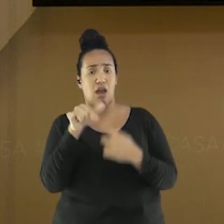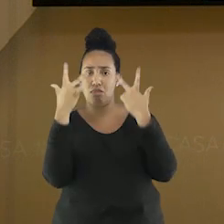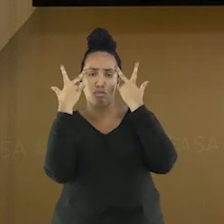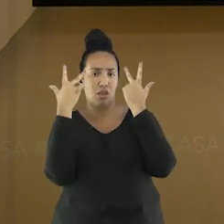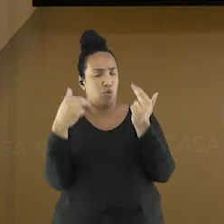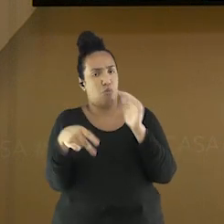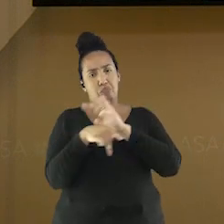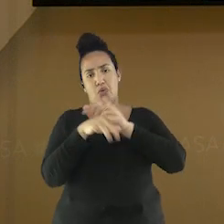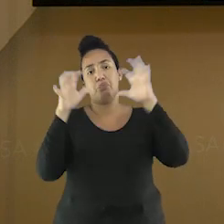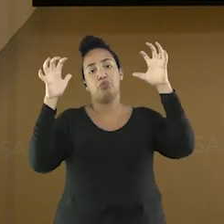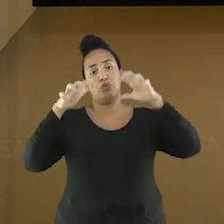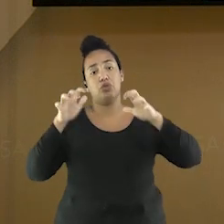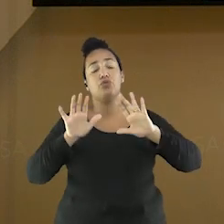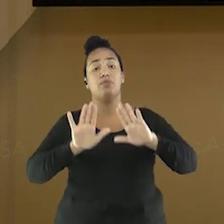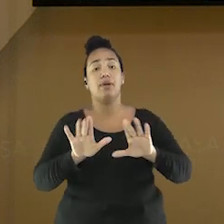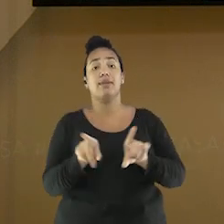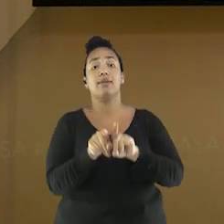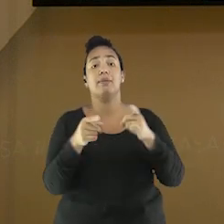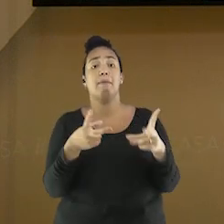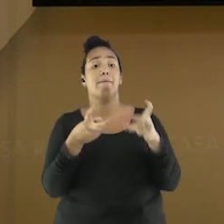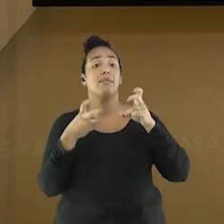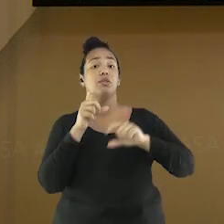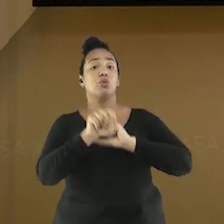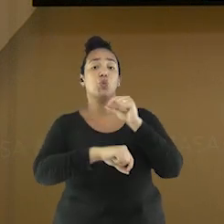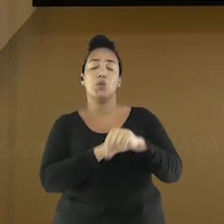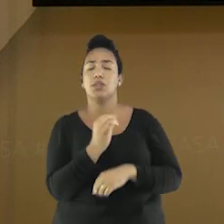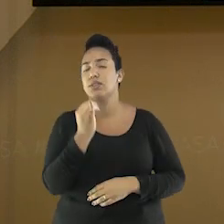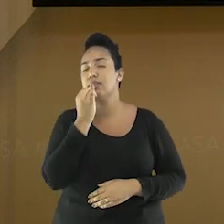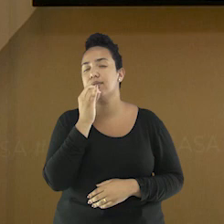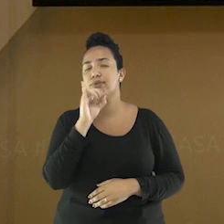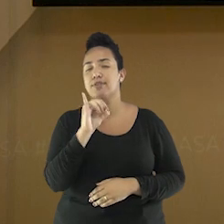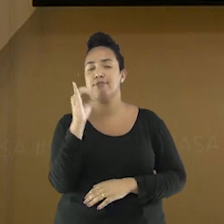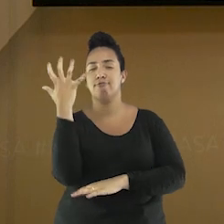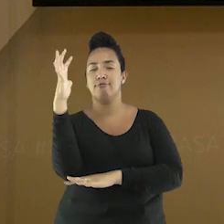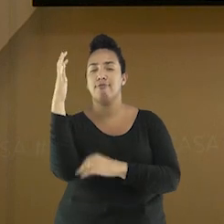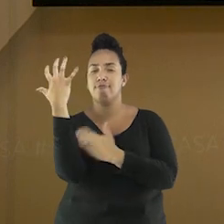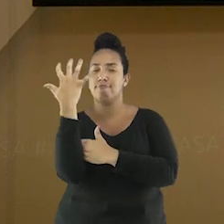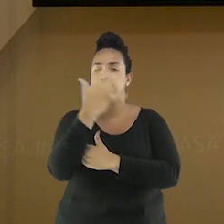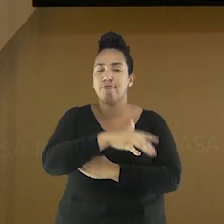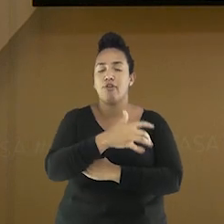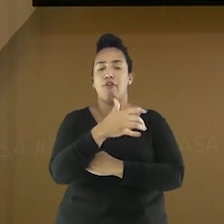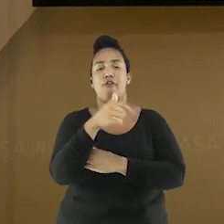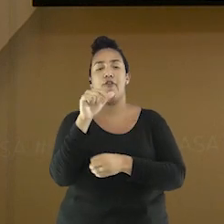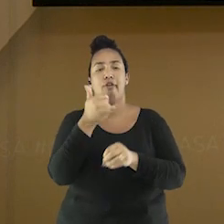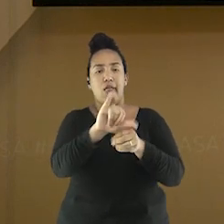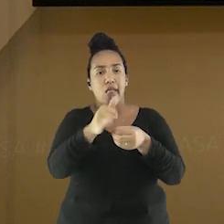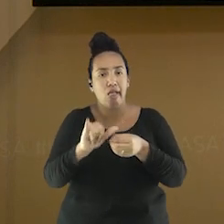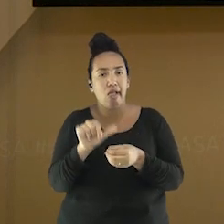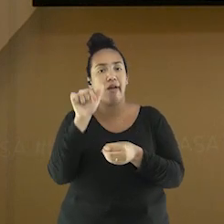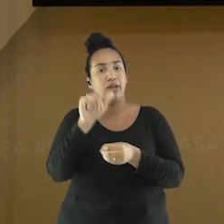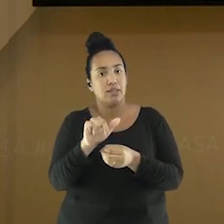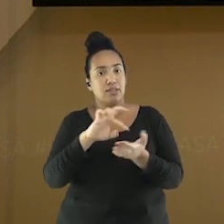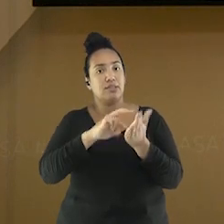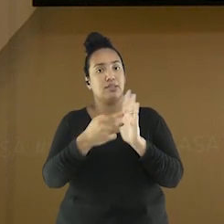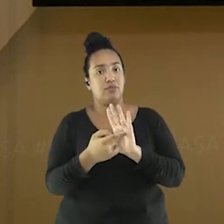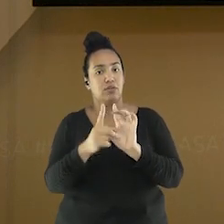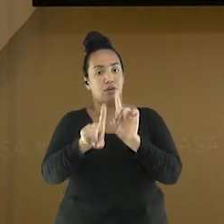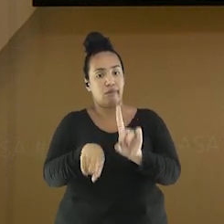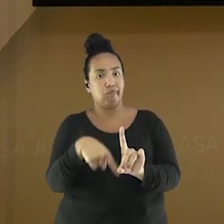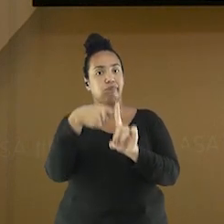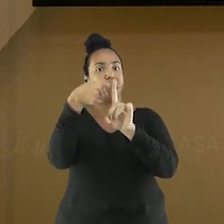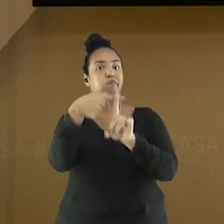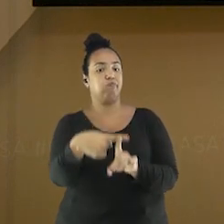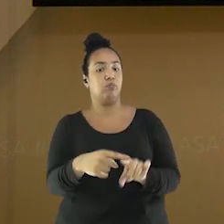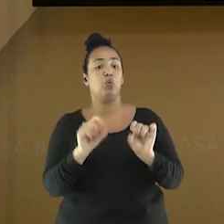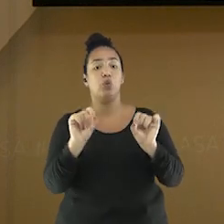Mas também percebemos que a queima de combustíveis fósseis tem elevado essa acidez. Esses fatores formam,